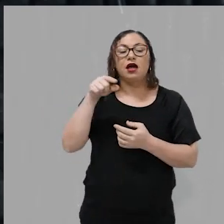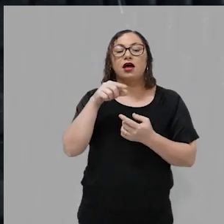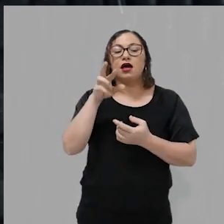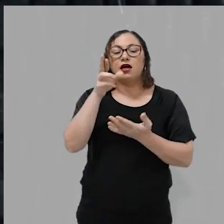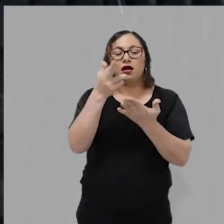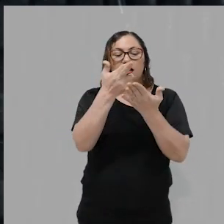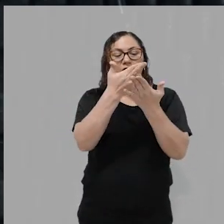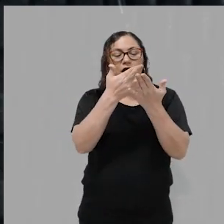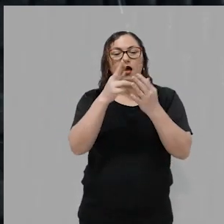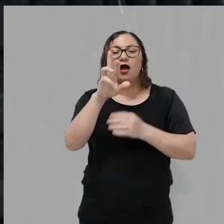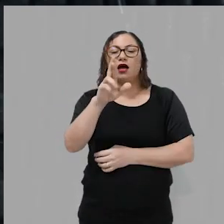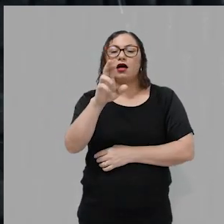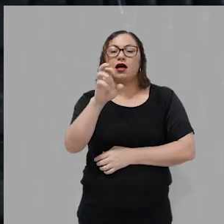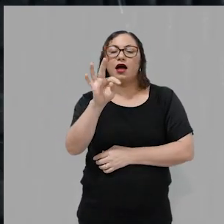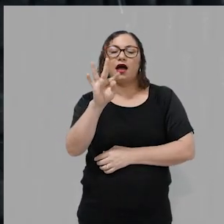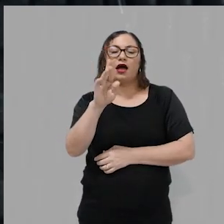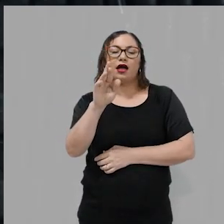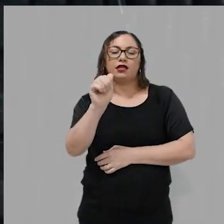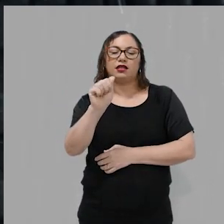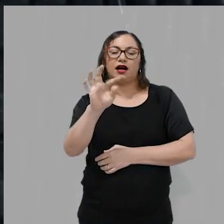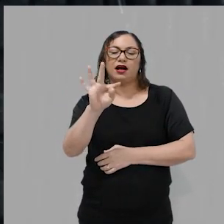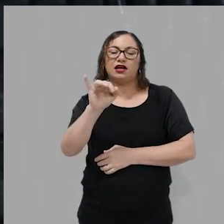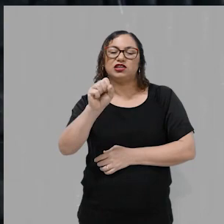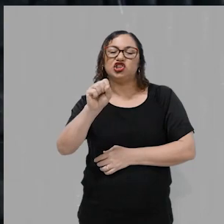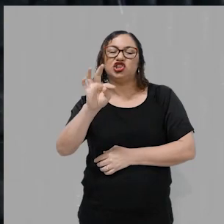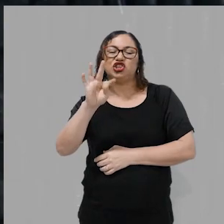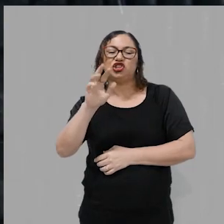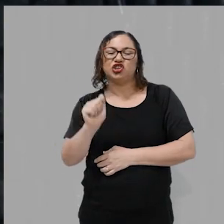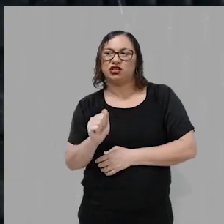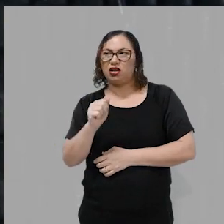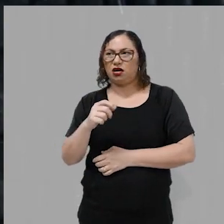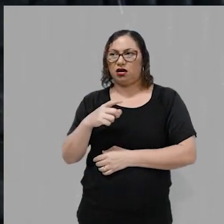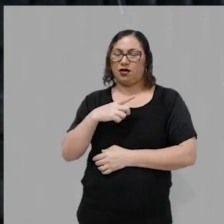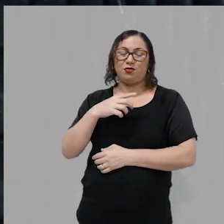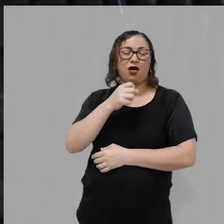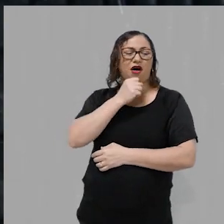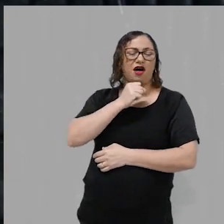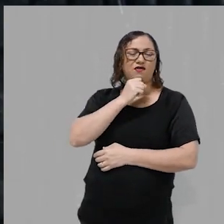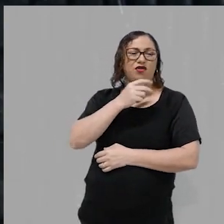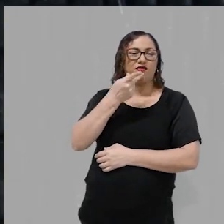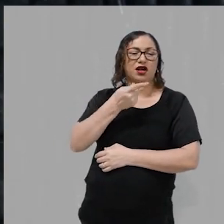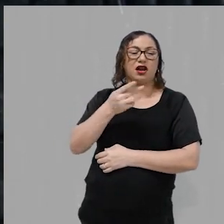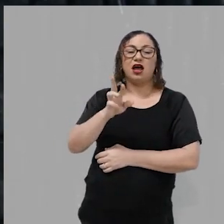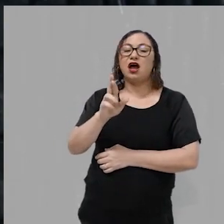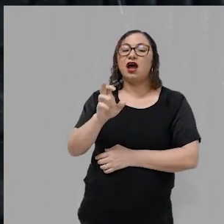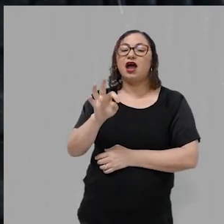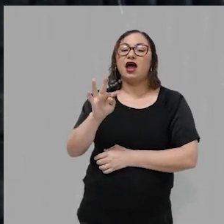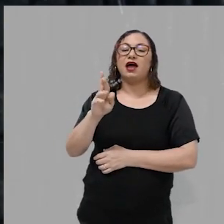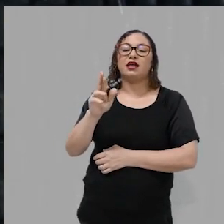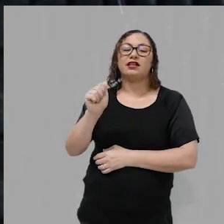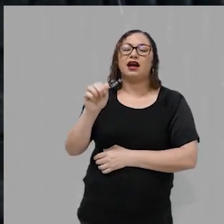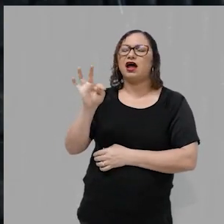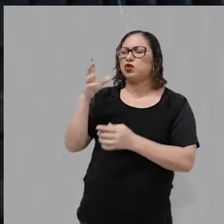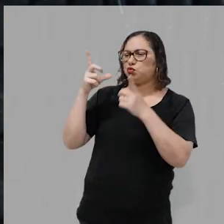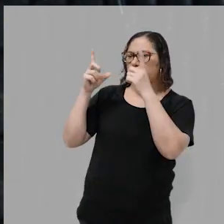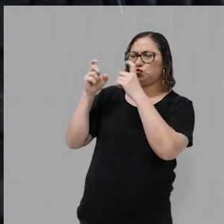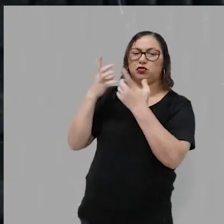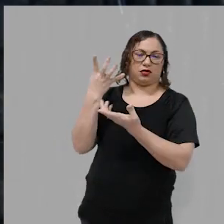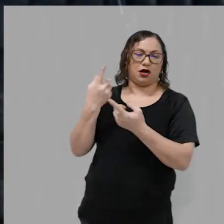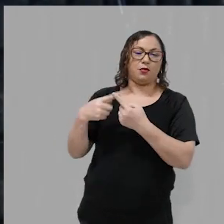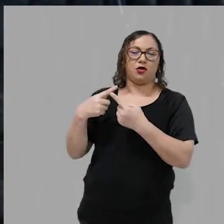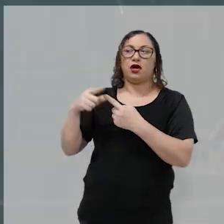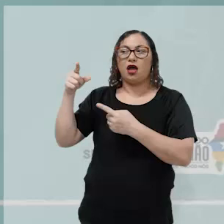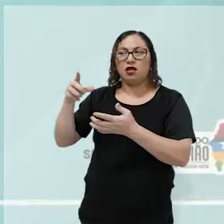E eu já ouvi falar sobre isso, professor. Meu avô dizia: menino, bate o retrato aí. Por quê? Porque eles foram os primeiros retratistas do